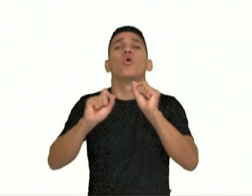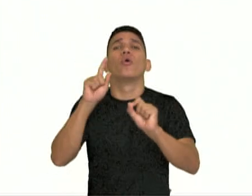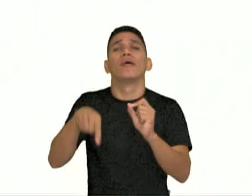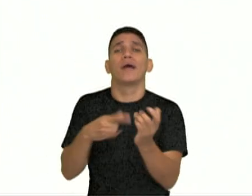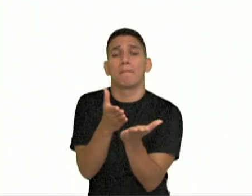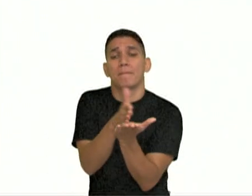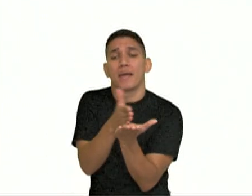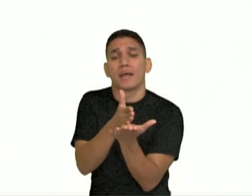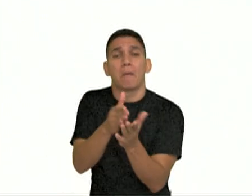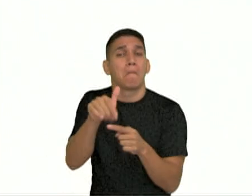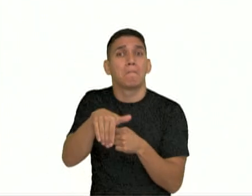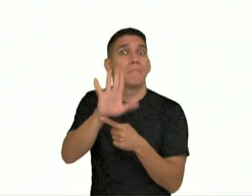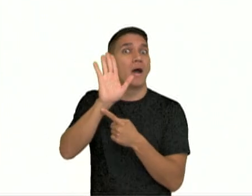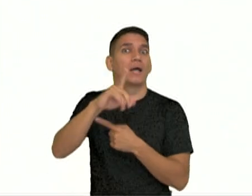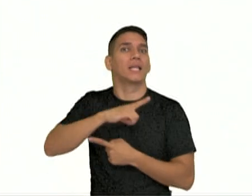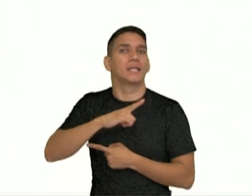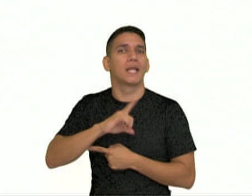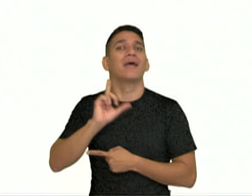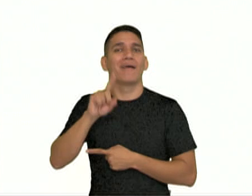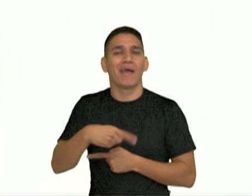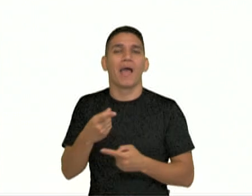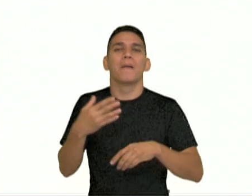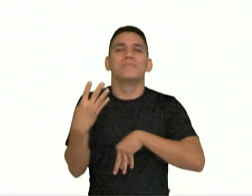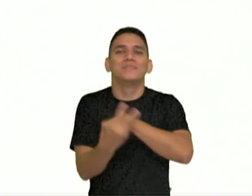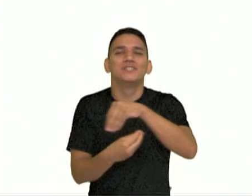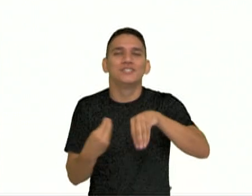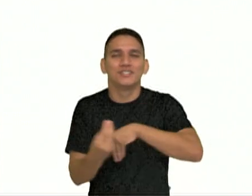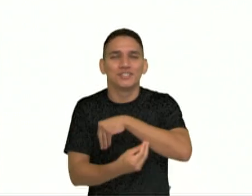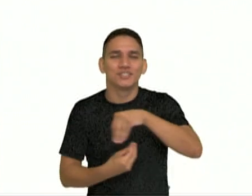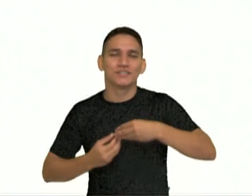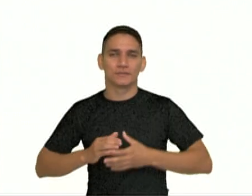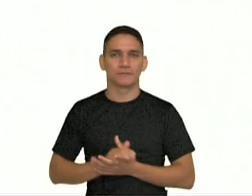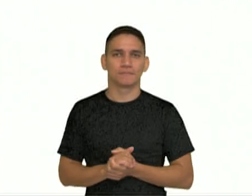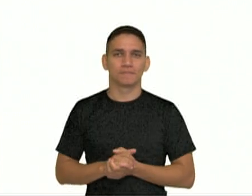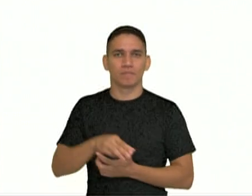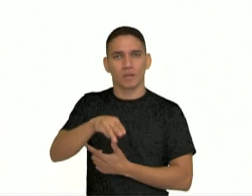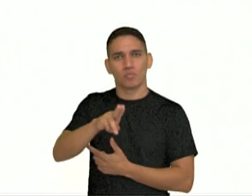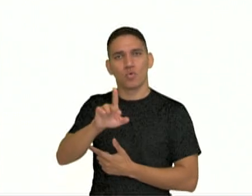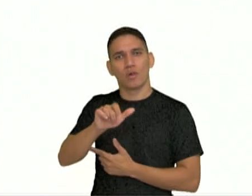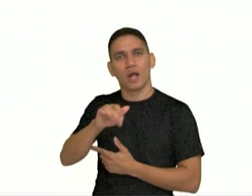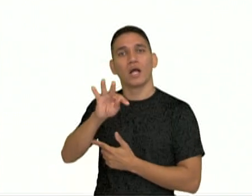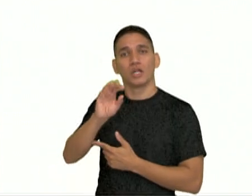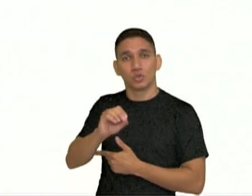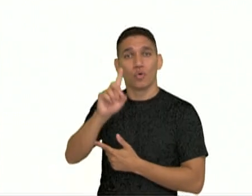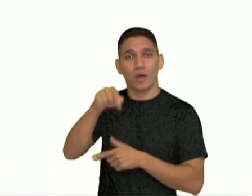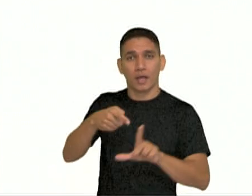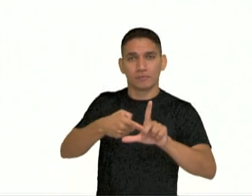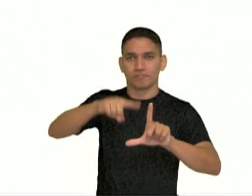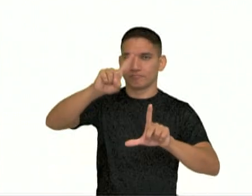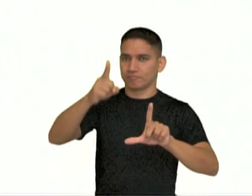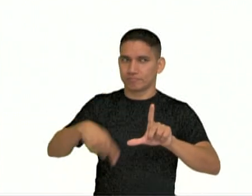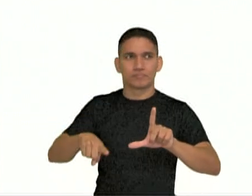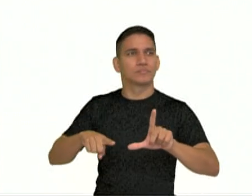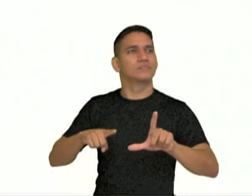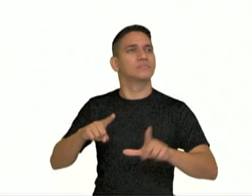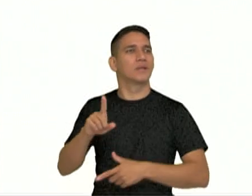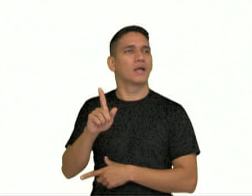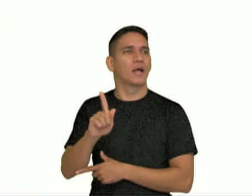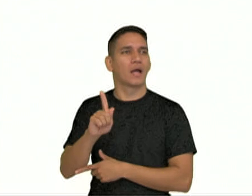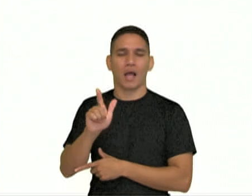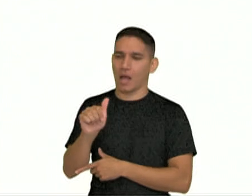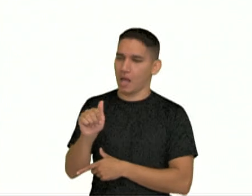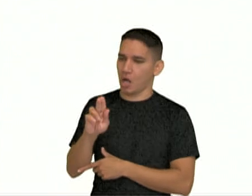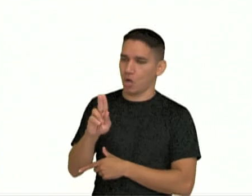intermediário aparece com maior frequência, que são os mulatos, tá bom? Então, isso significa a curva de Gauss, né? A gente está vendo ali, então, um pico